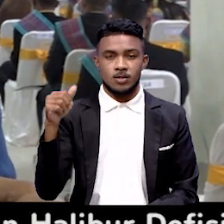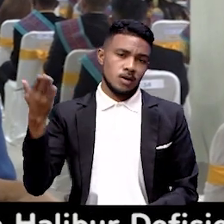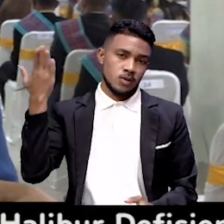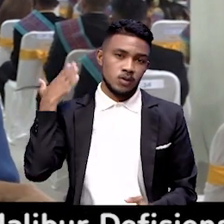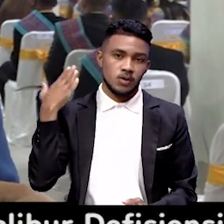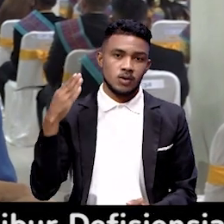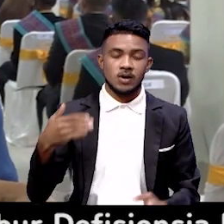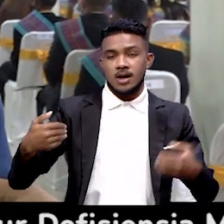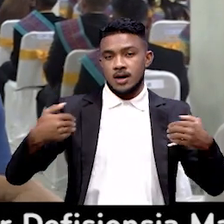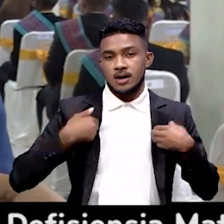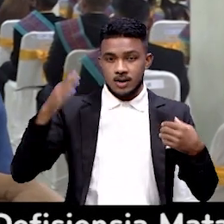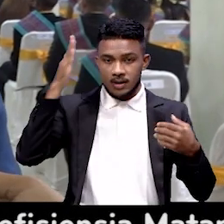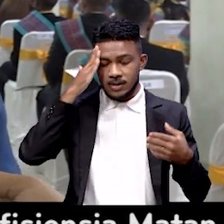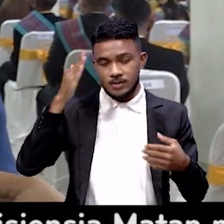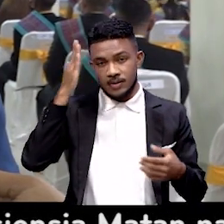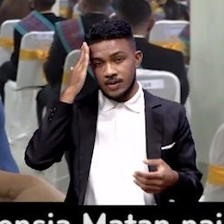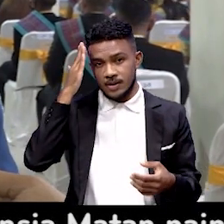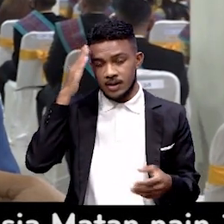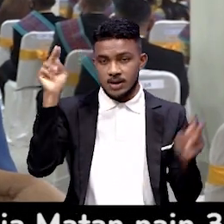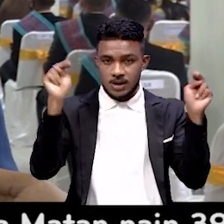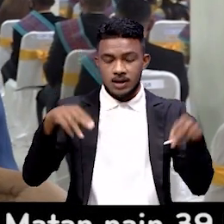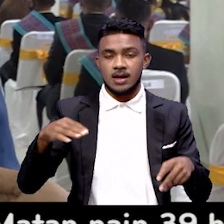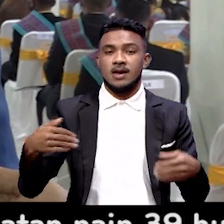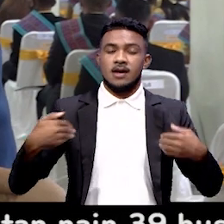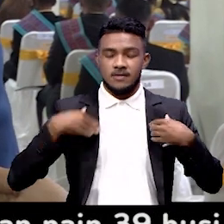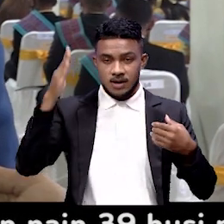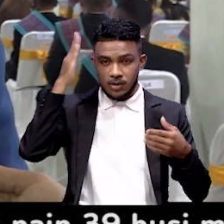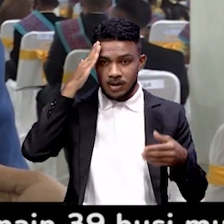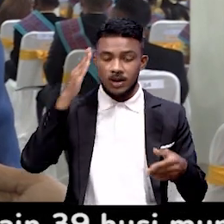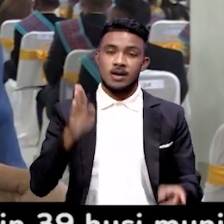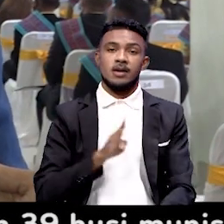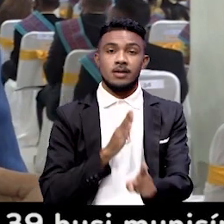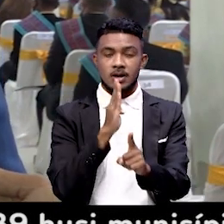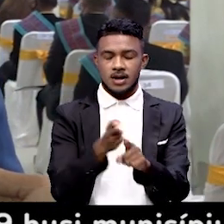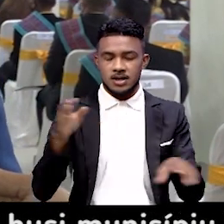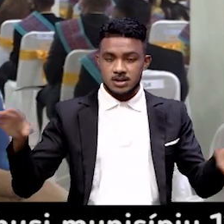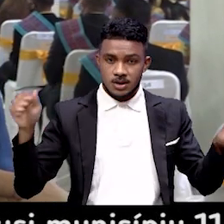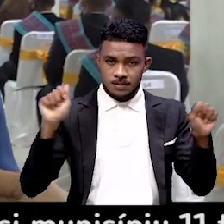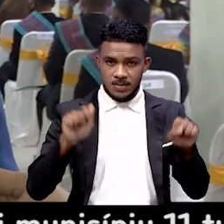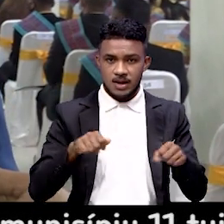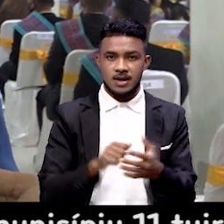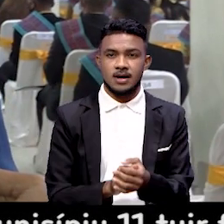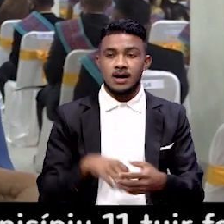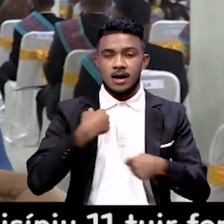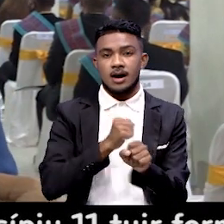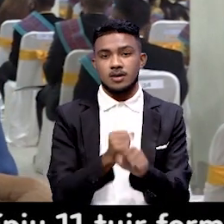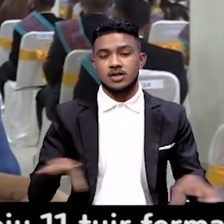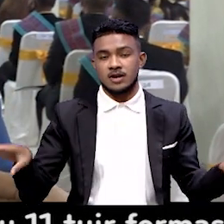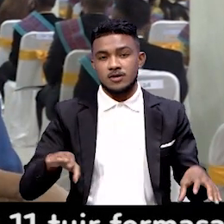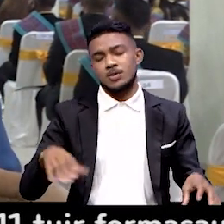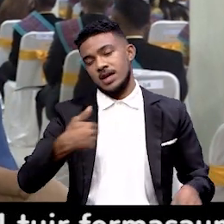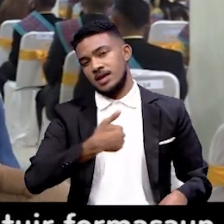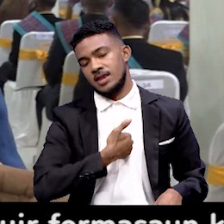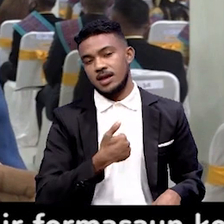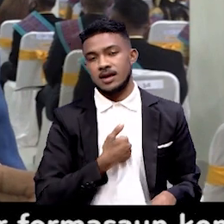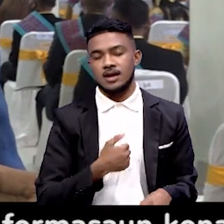ser iniciativa, tem que ser ia no nebe mais criativo. A tubele cria serviço vai tani an rasik, nós